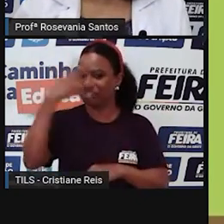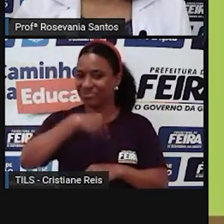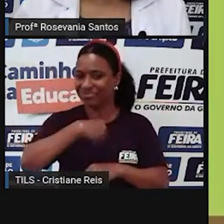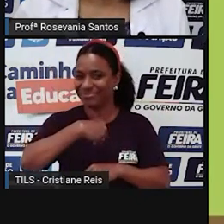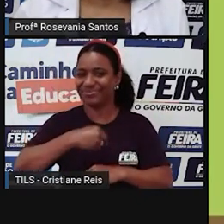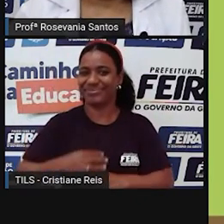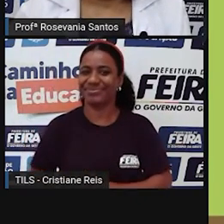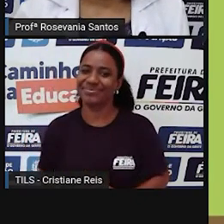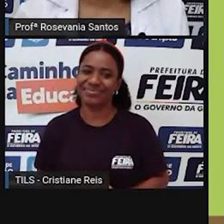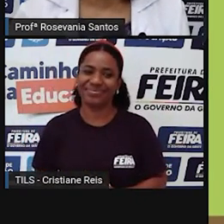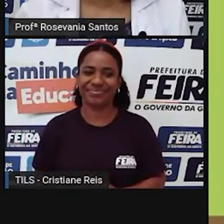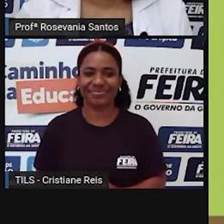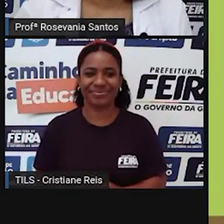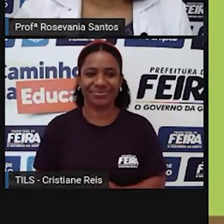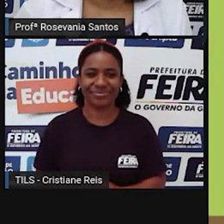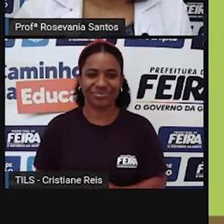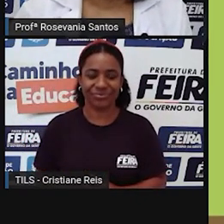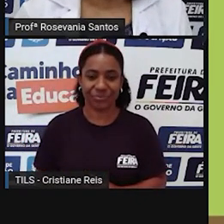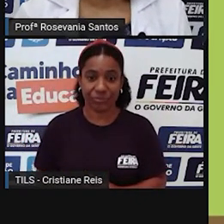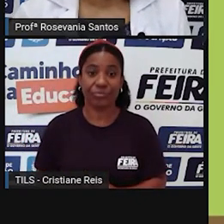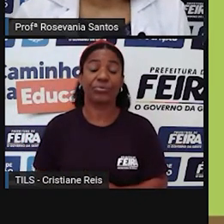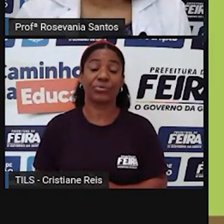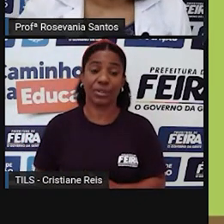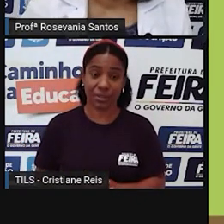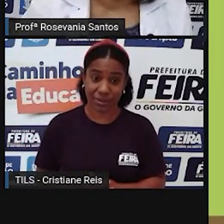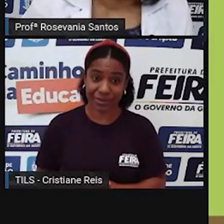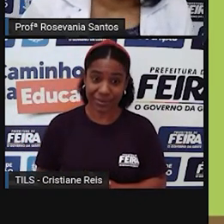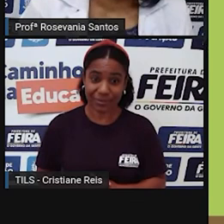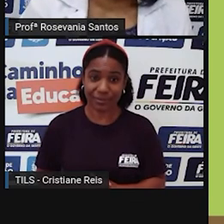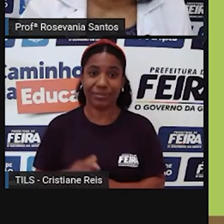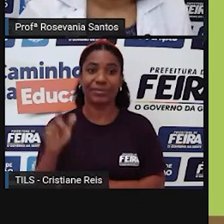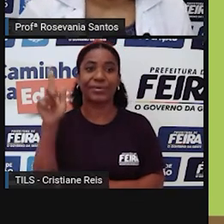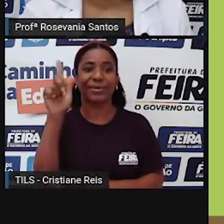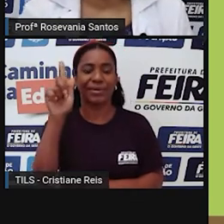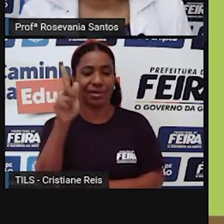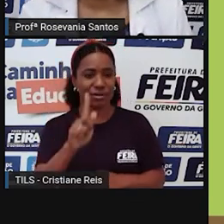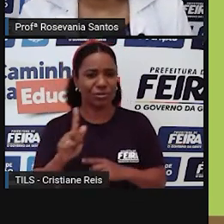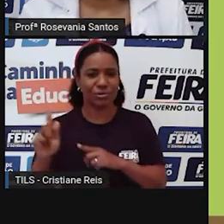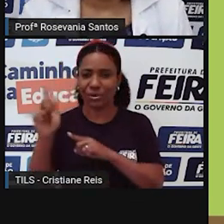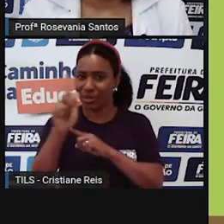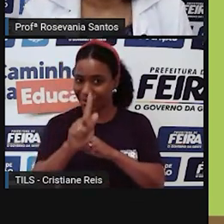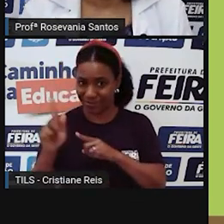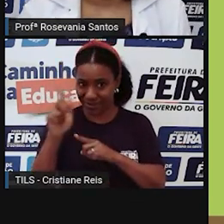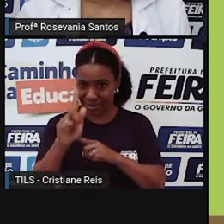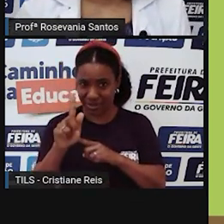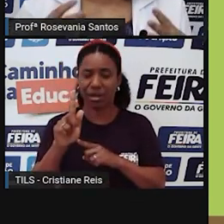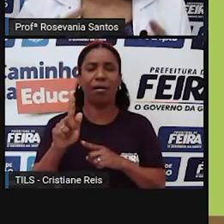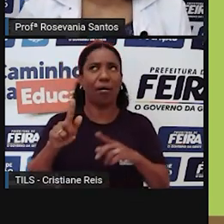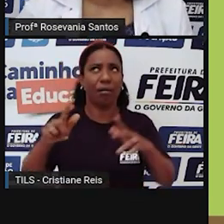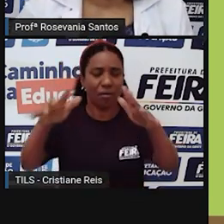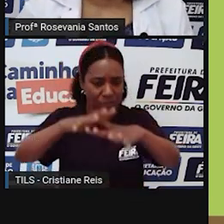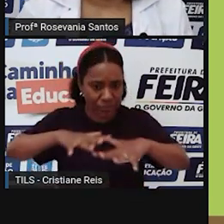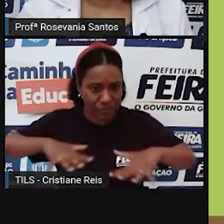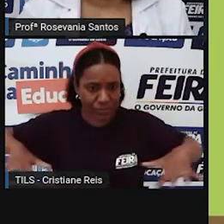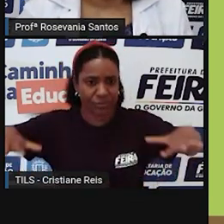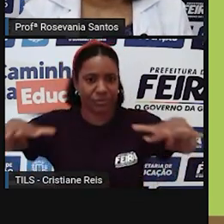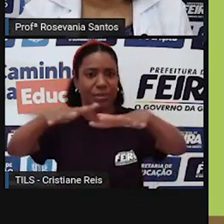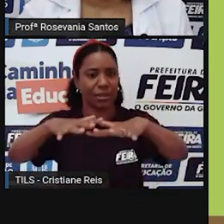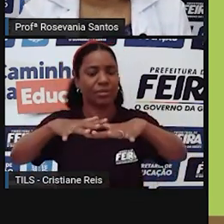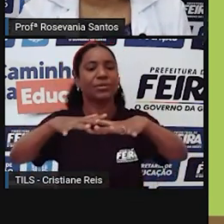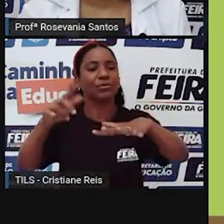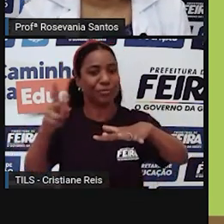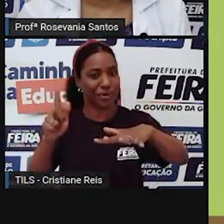Bom, aí dentro da geografia, depois desse conceito, né, de espaço geográfico, nós temos um